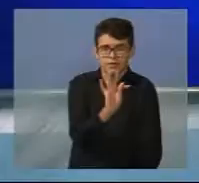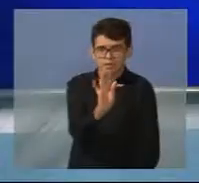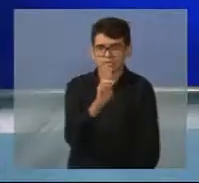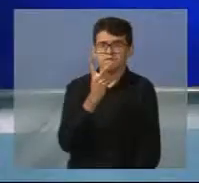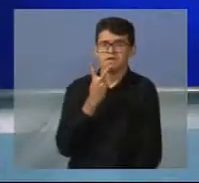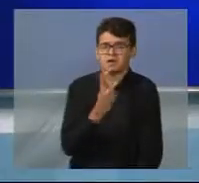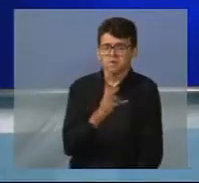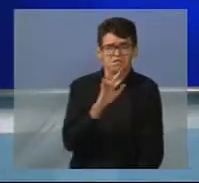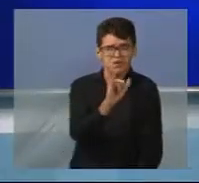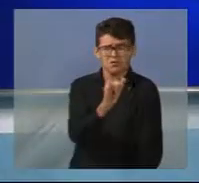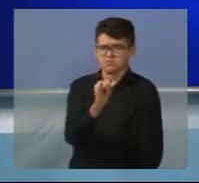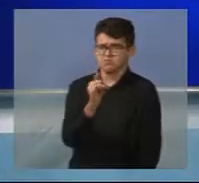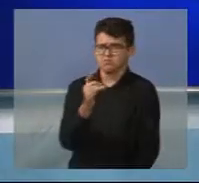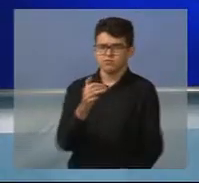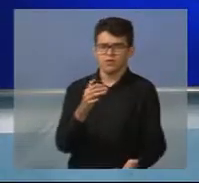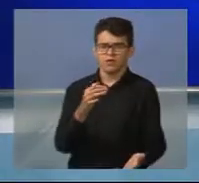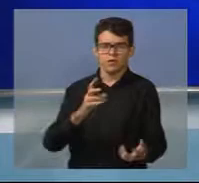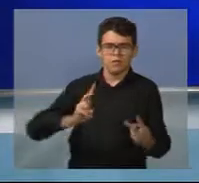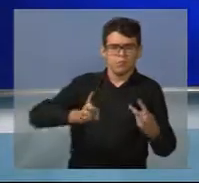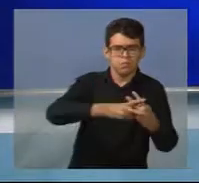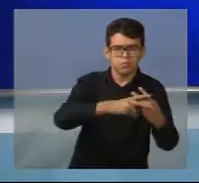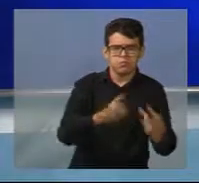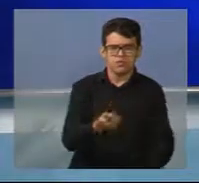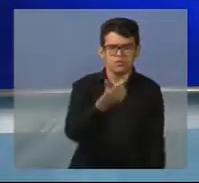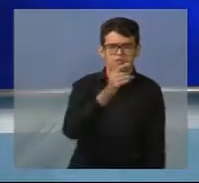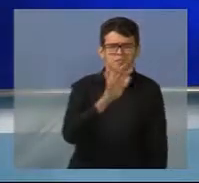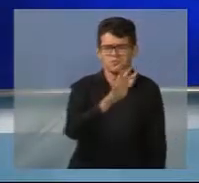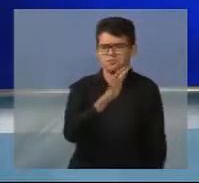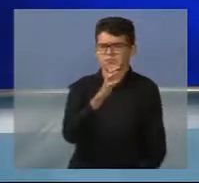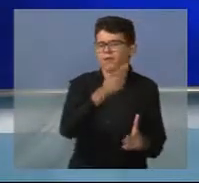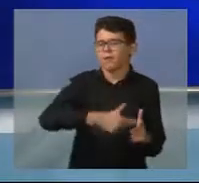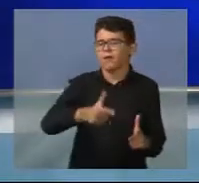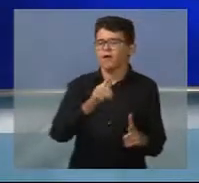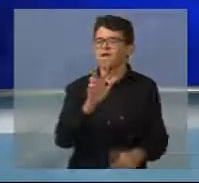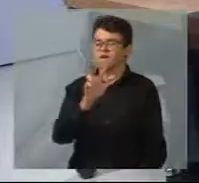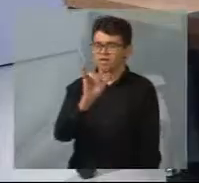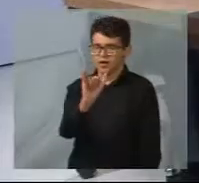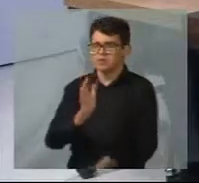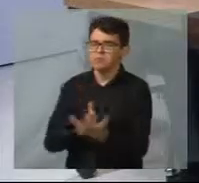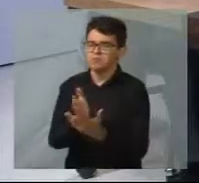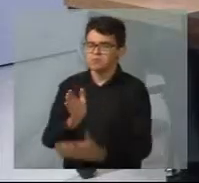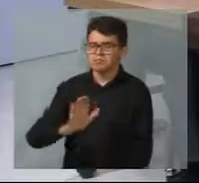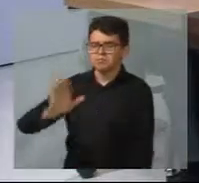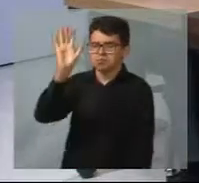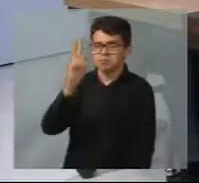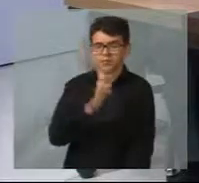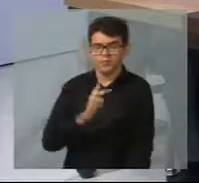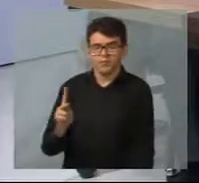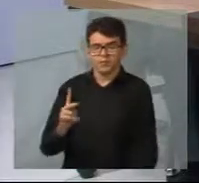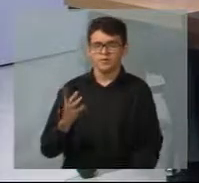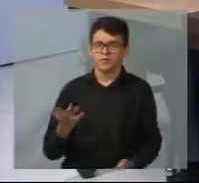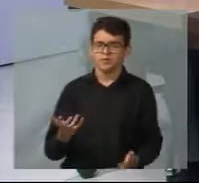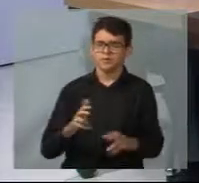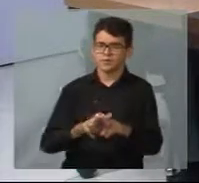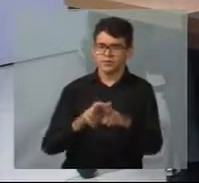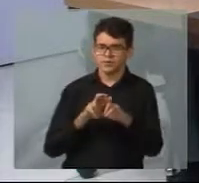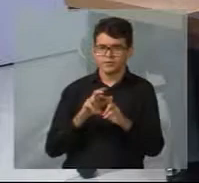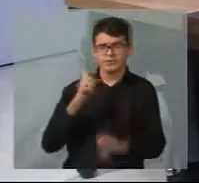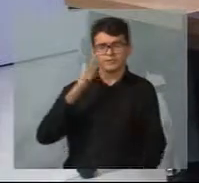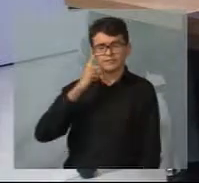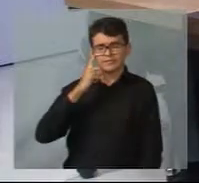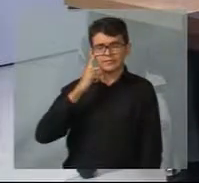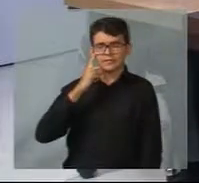disso. E a condenação em segunda instância pelo colegiado o faz entrar para a lei da ficha